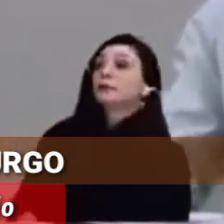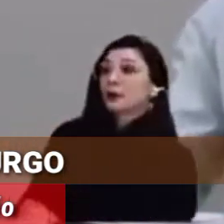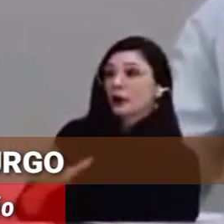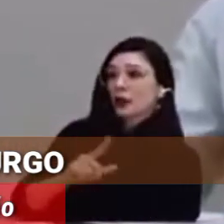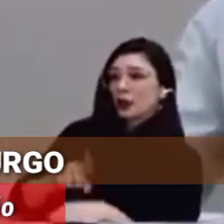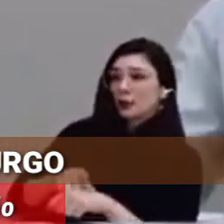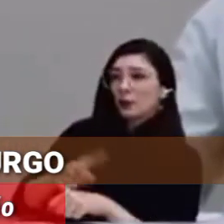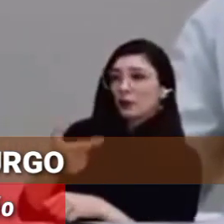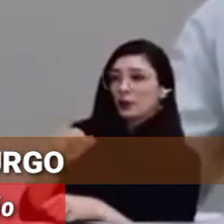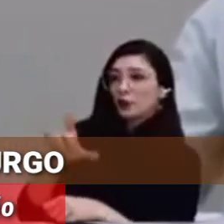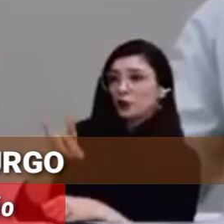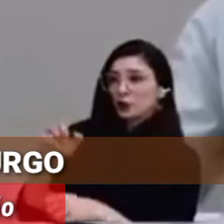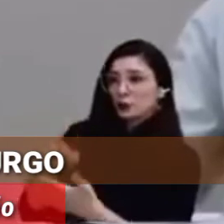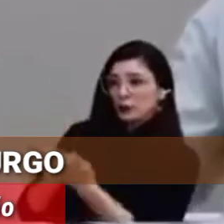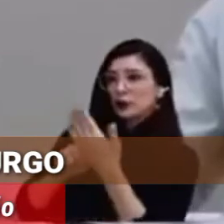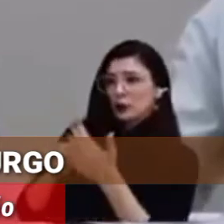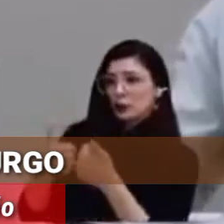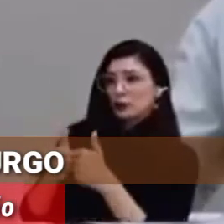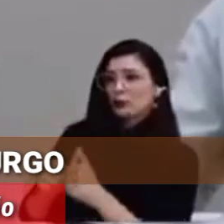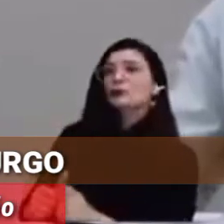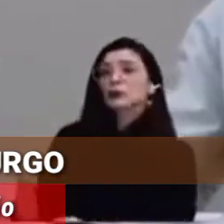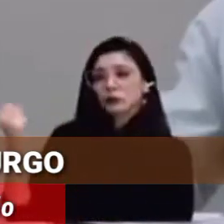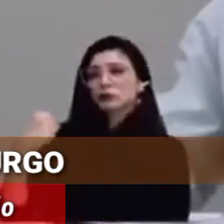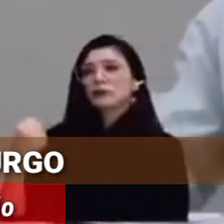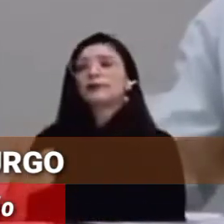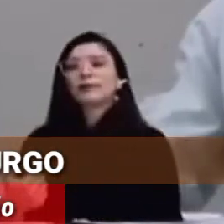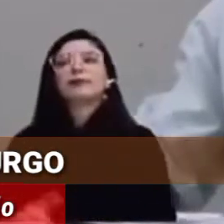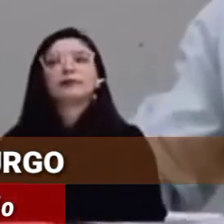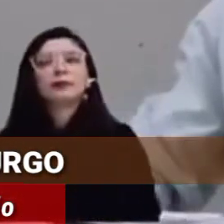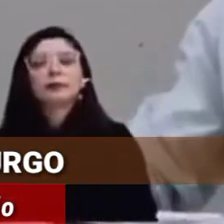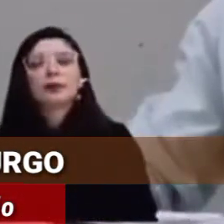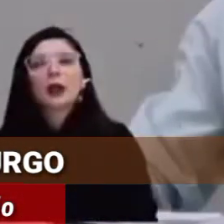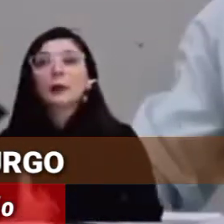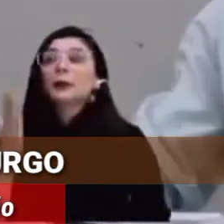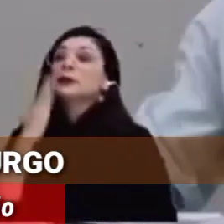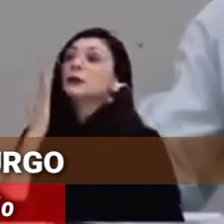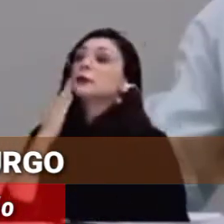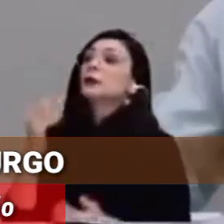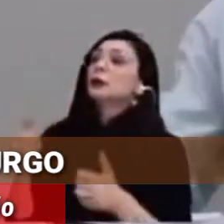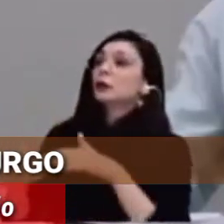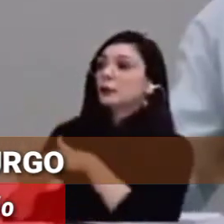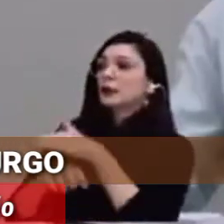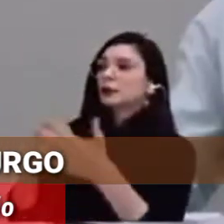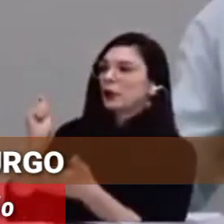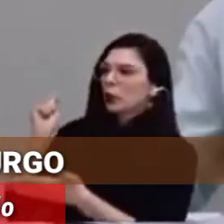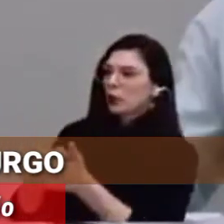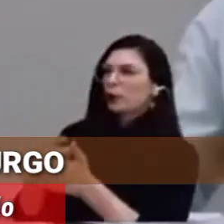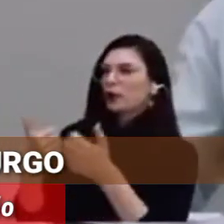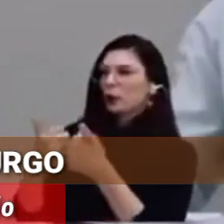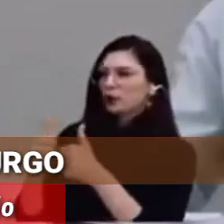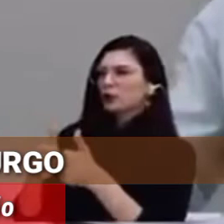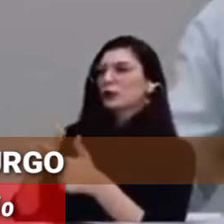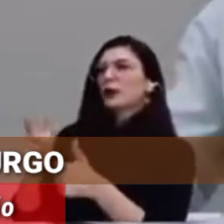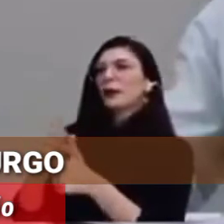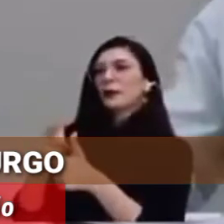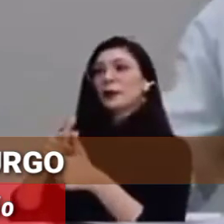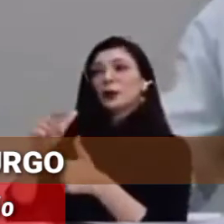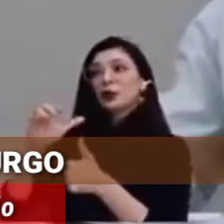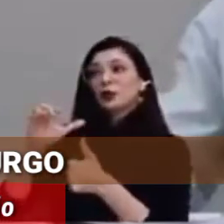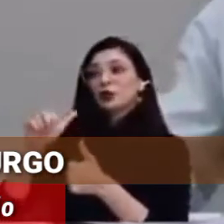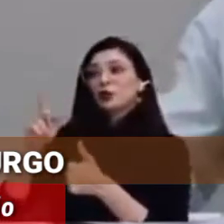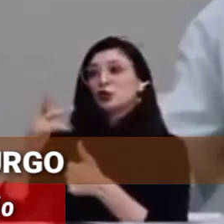Sim. Uma pergunta, professor. Nós sabemos que para poder uma empresa apresentar ou comprar ônibus, ela tem que primeiro comprar os